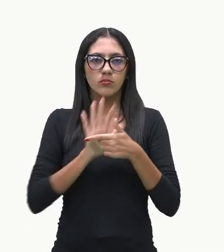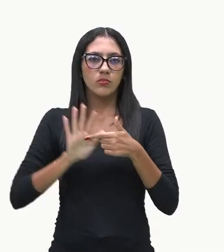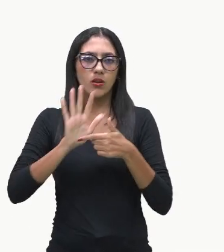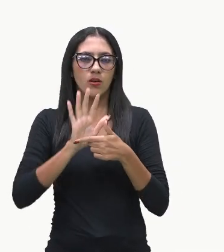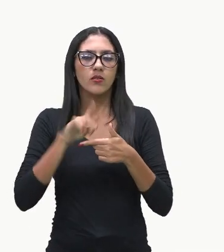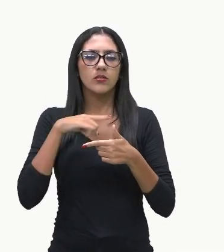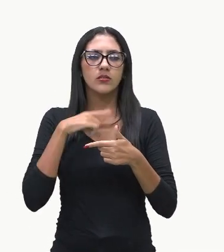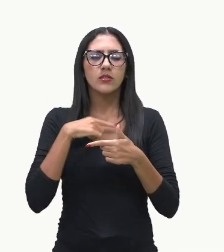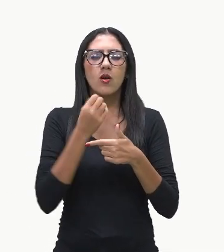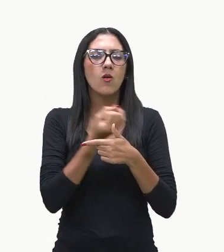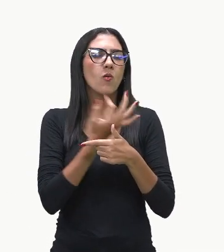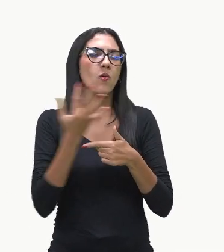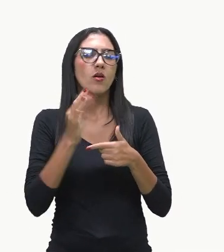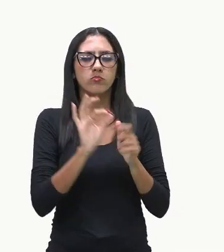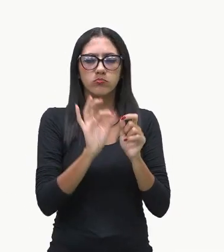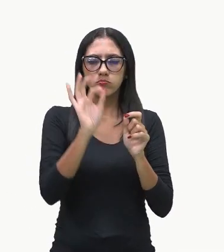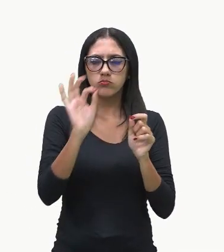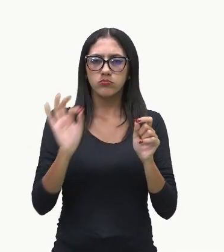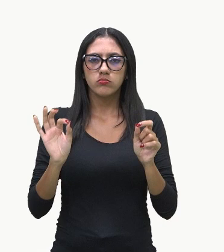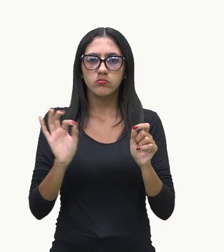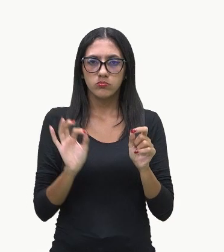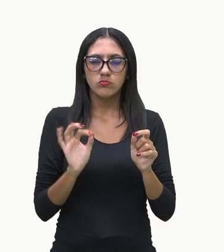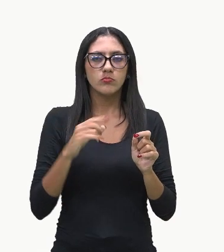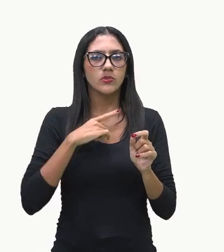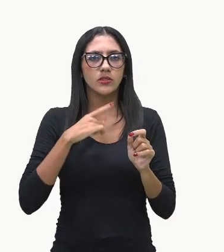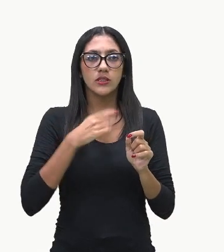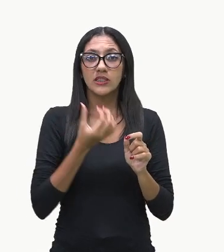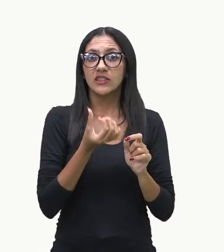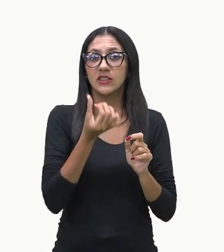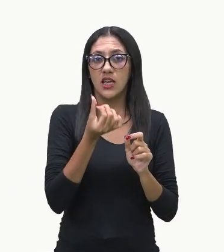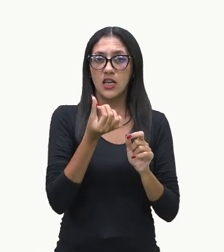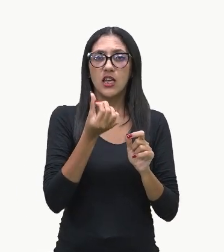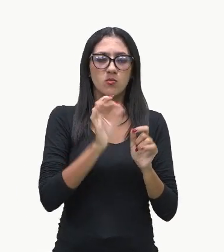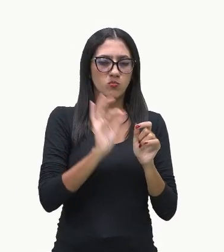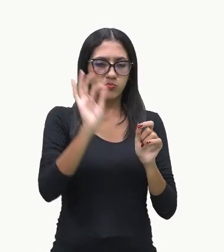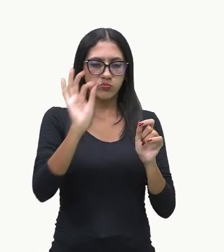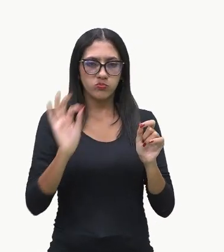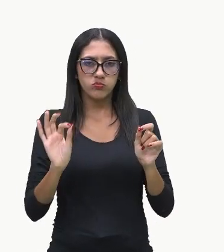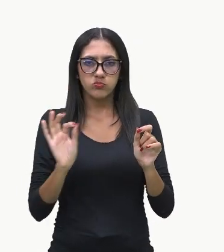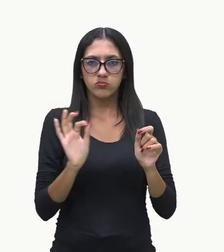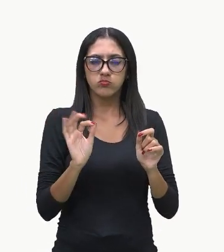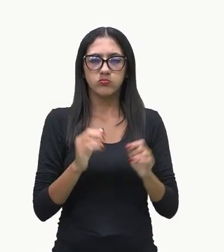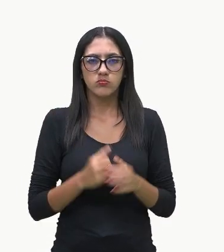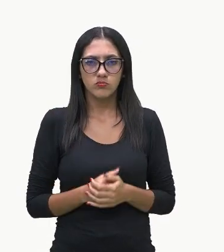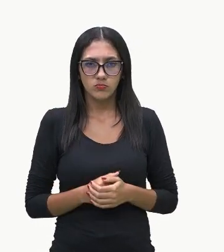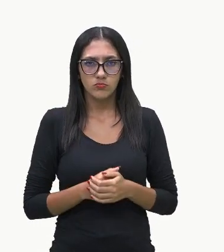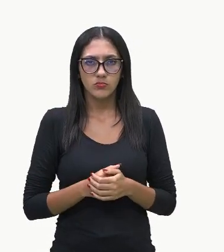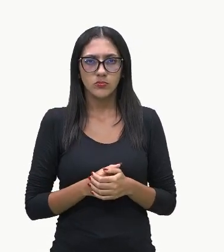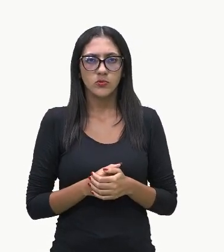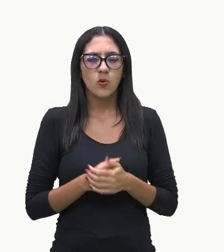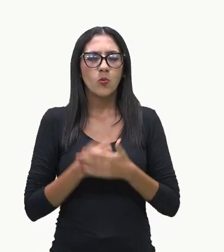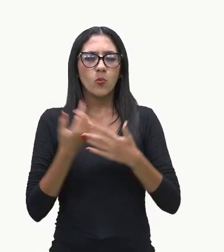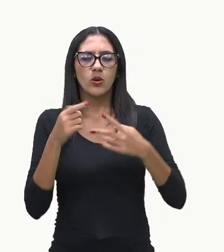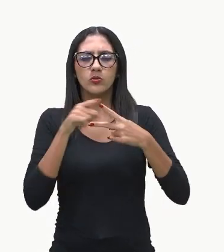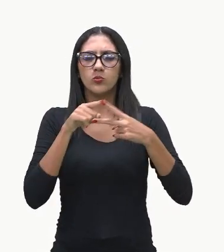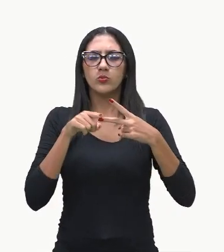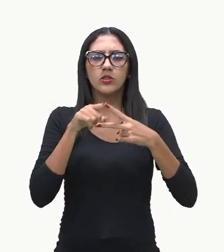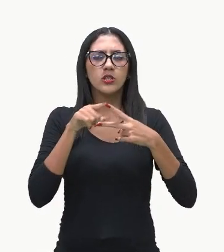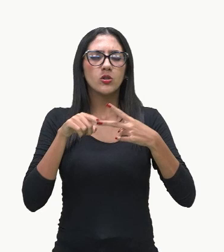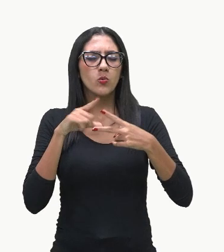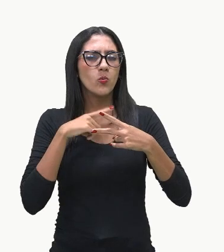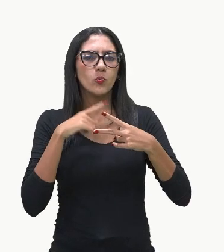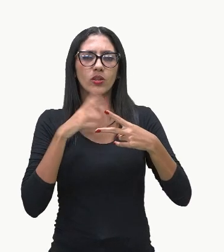quantos lados? Exatamente isso, que tem 6 lados, nós contamos quantos ângulos internos? 6